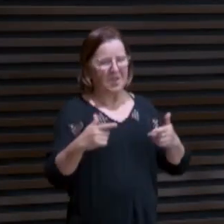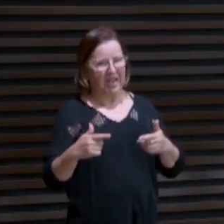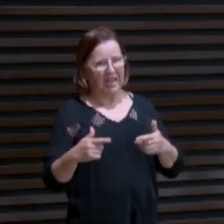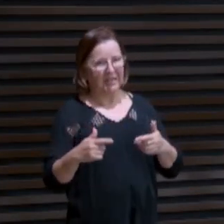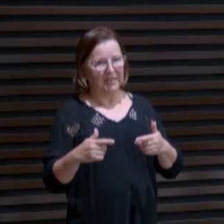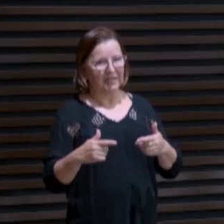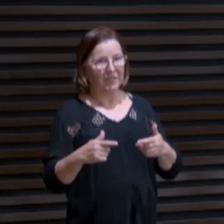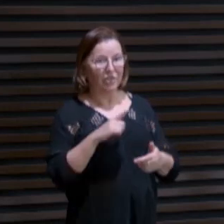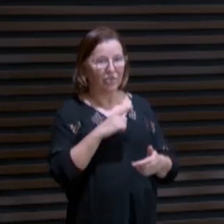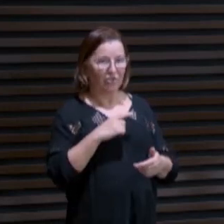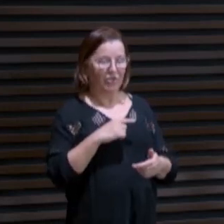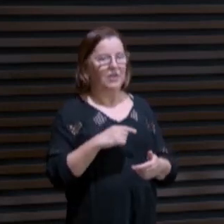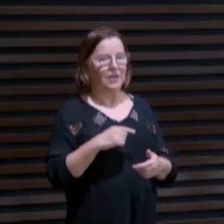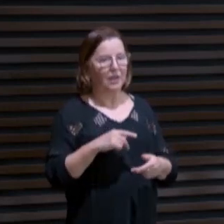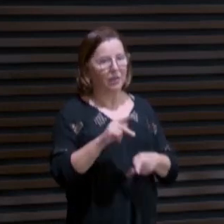Porque